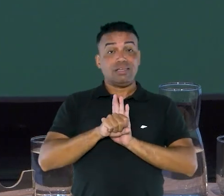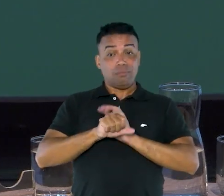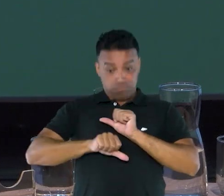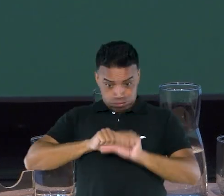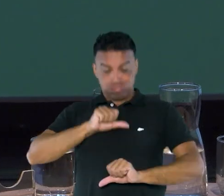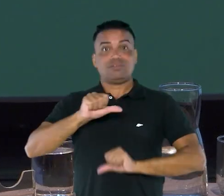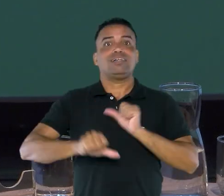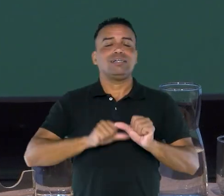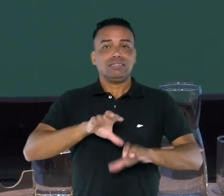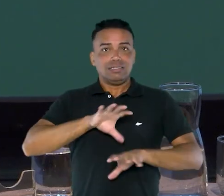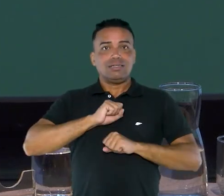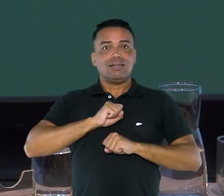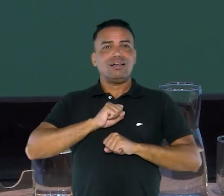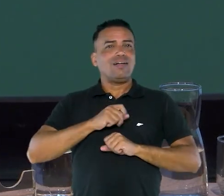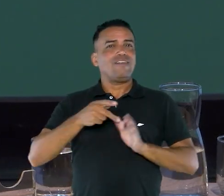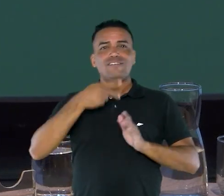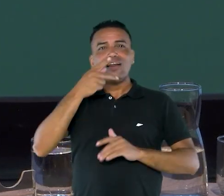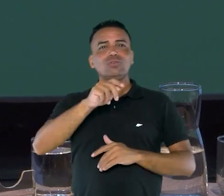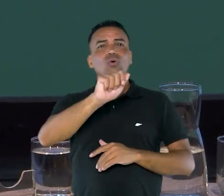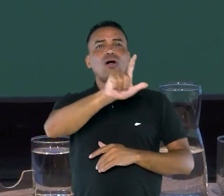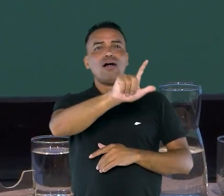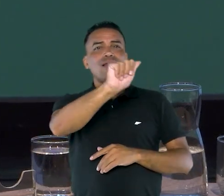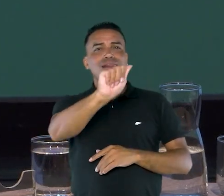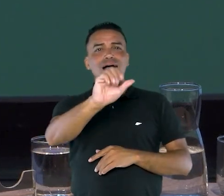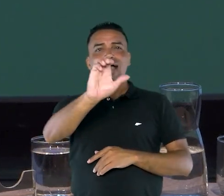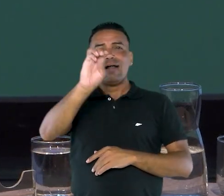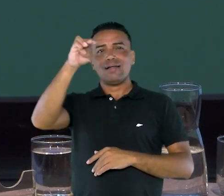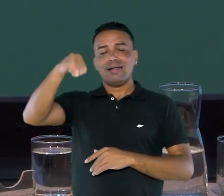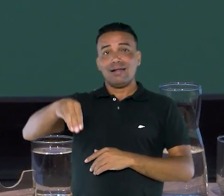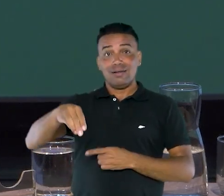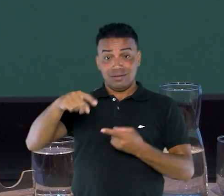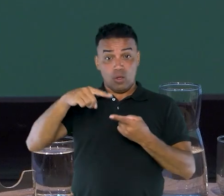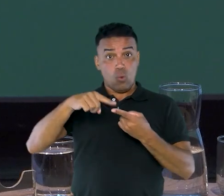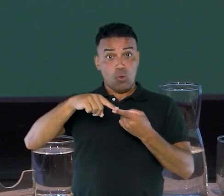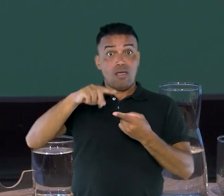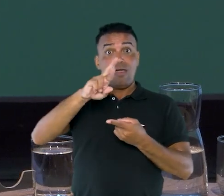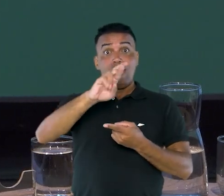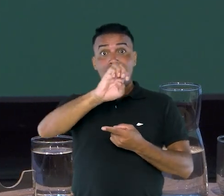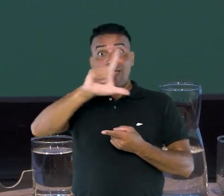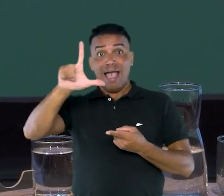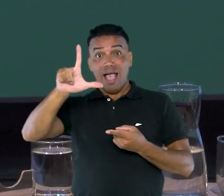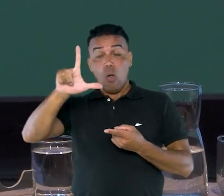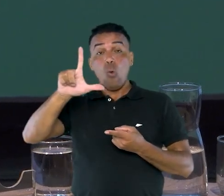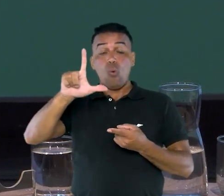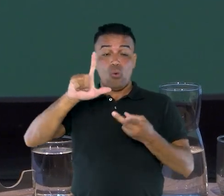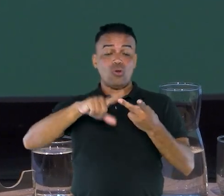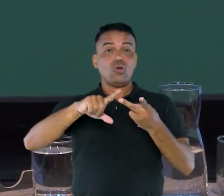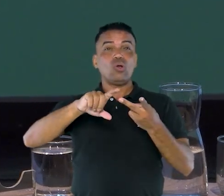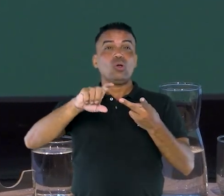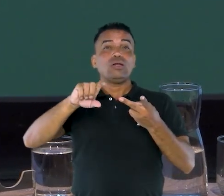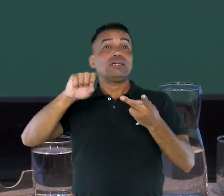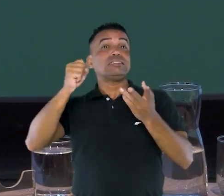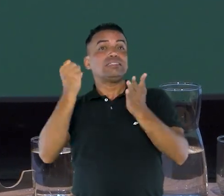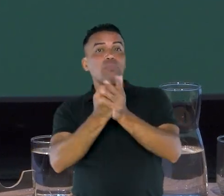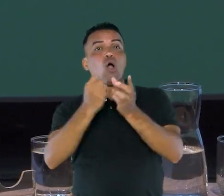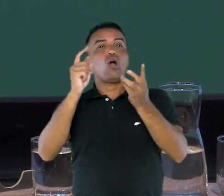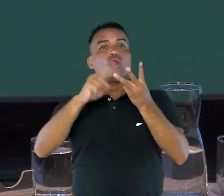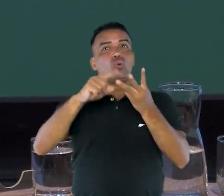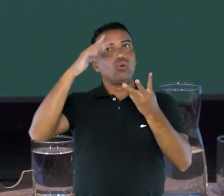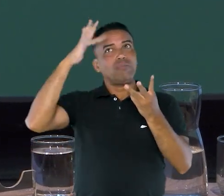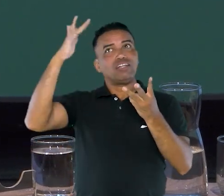né? Fazendo uma alusão ao Lacan, RSI, real, simbólico, imaginário. Você fica acachapado, estão